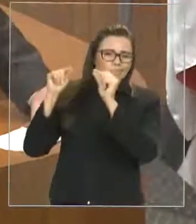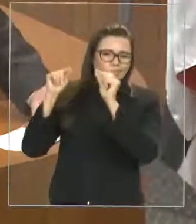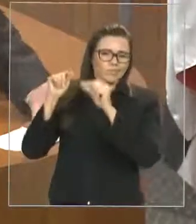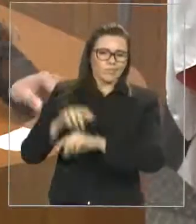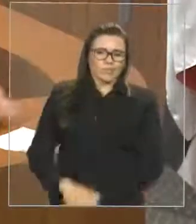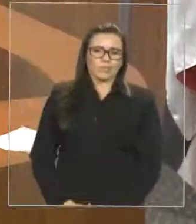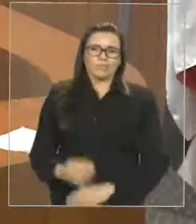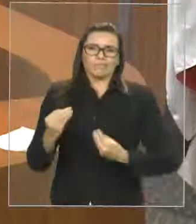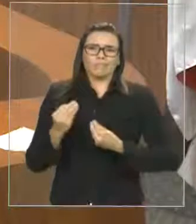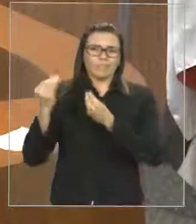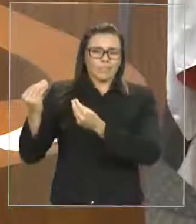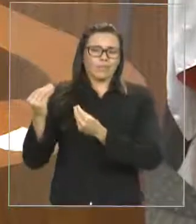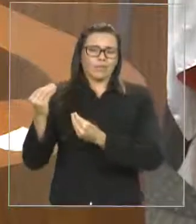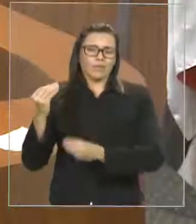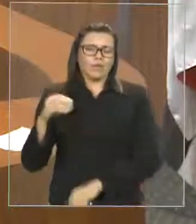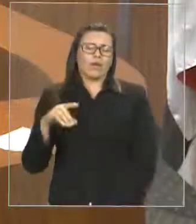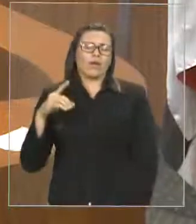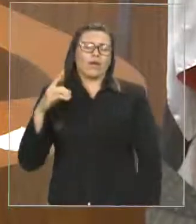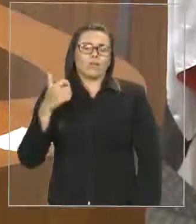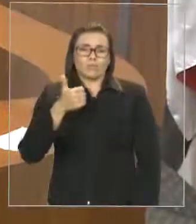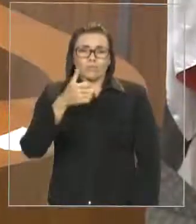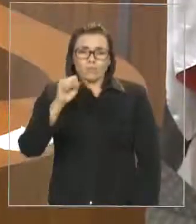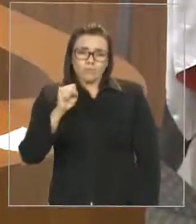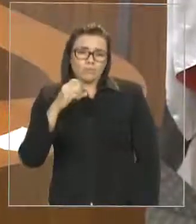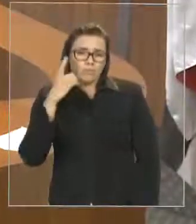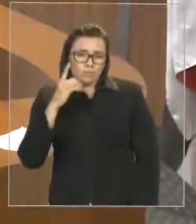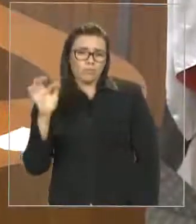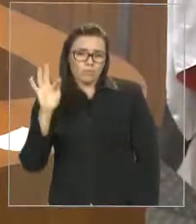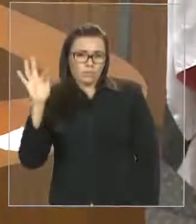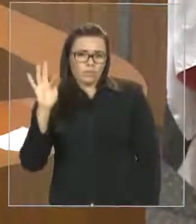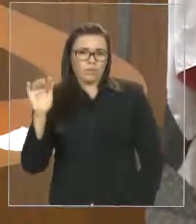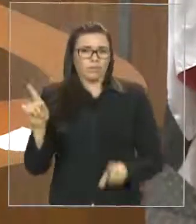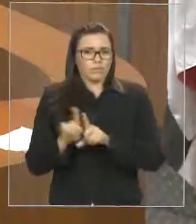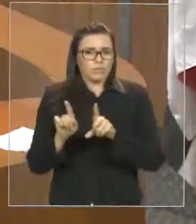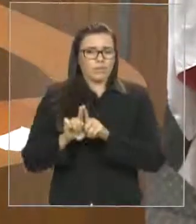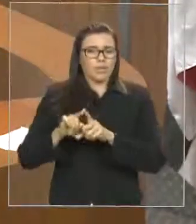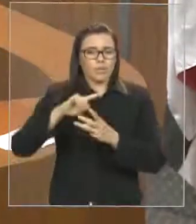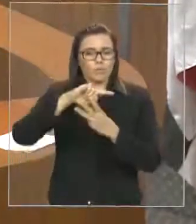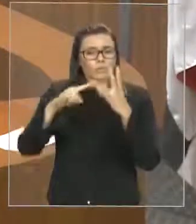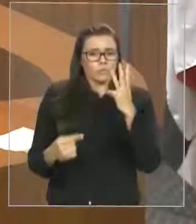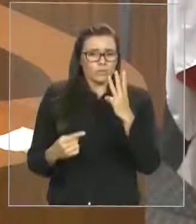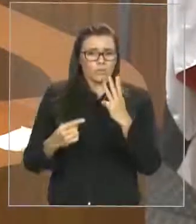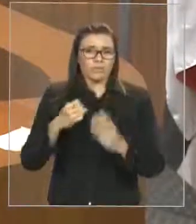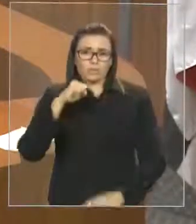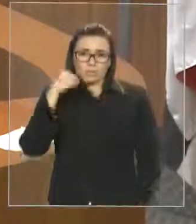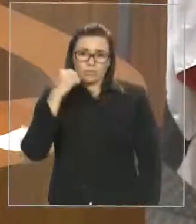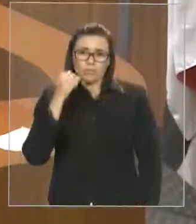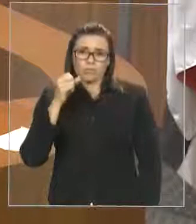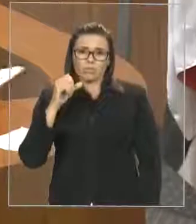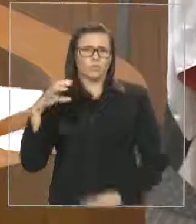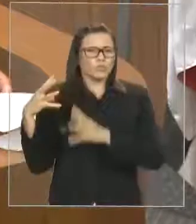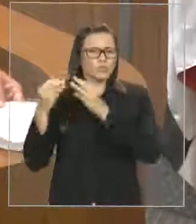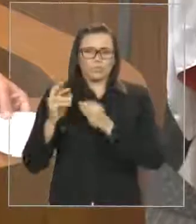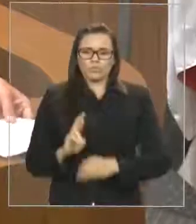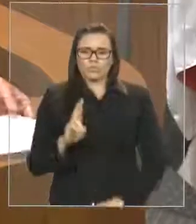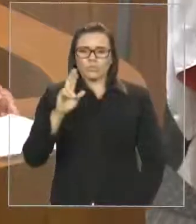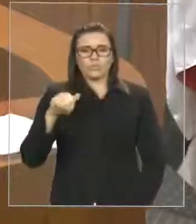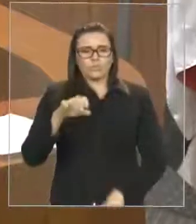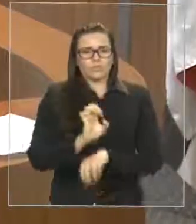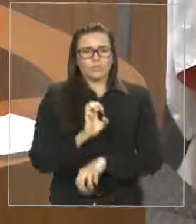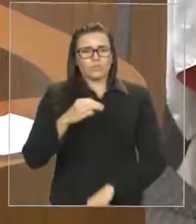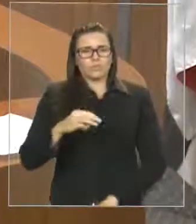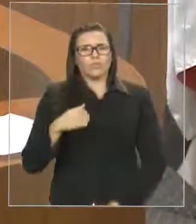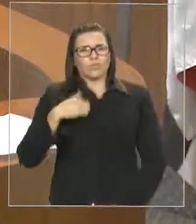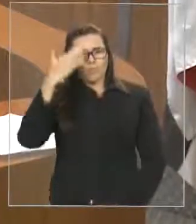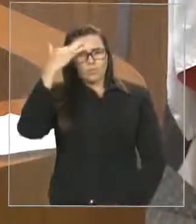bancada do Maranhão, como aos 3 senadores. Então, eu tenho absoluta confiança e certeza no bom trabalho que Vossa